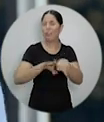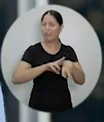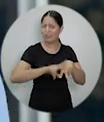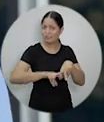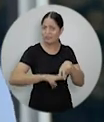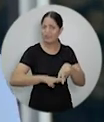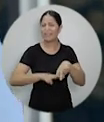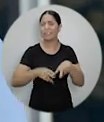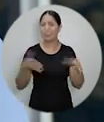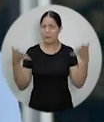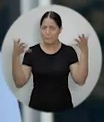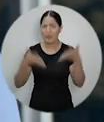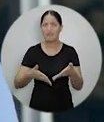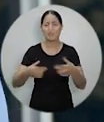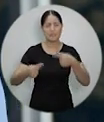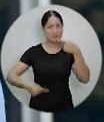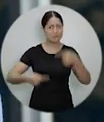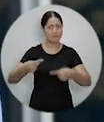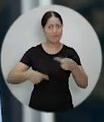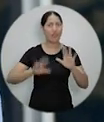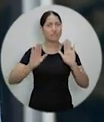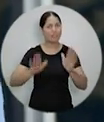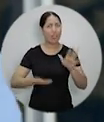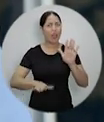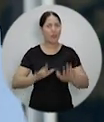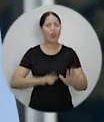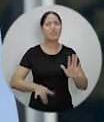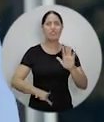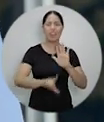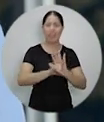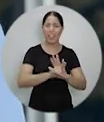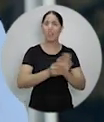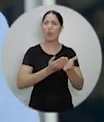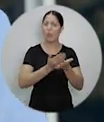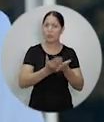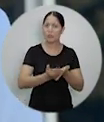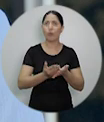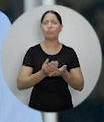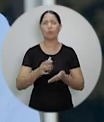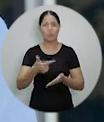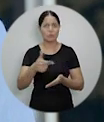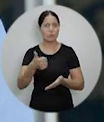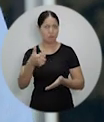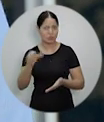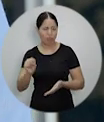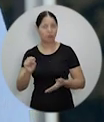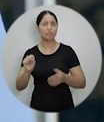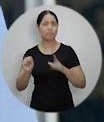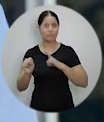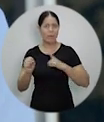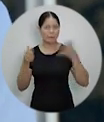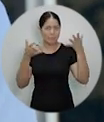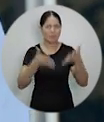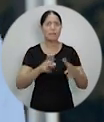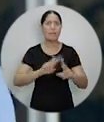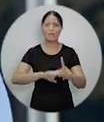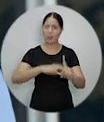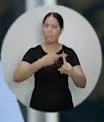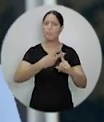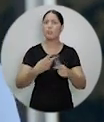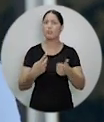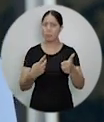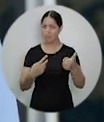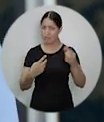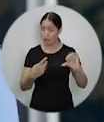pelo Congresso Nacional em 2017 já entrou em vigor no último pleito, que aconteceu em 2018. Foram meses de debates